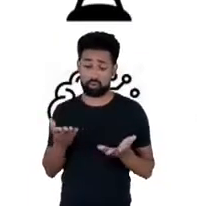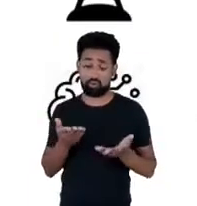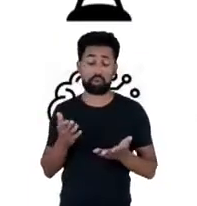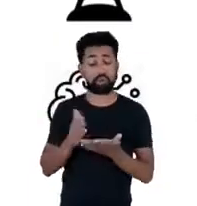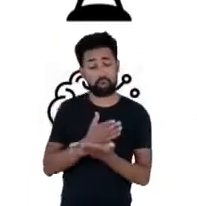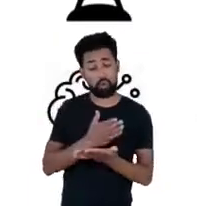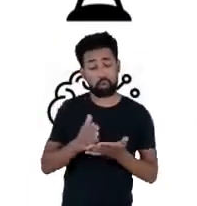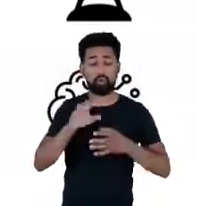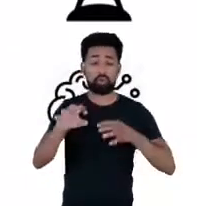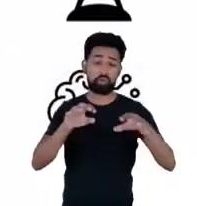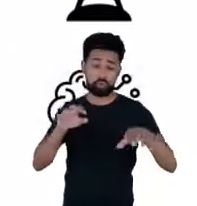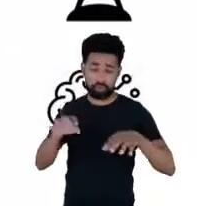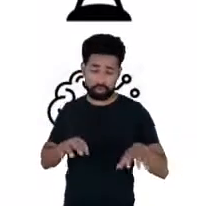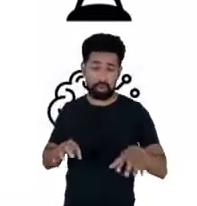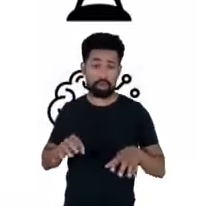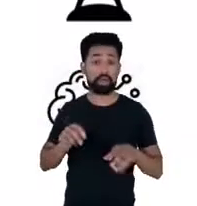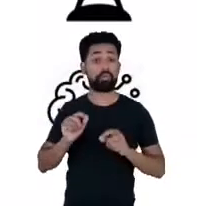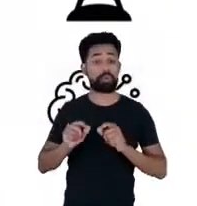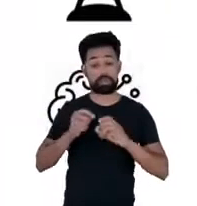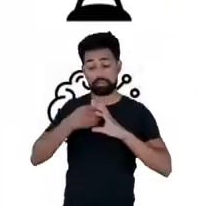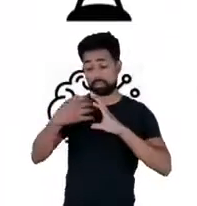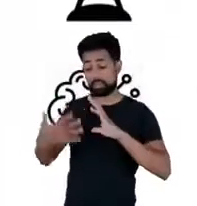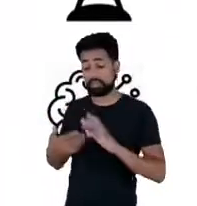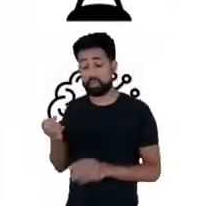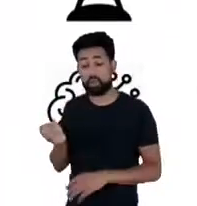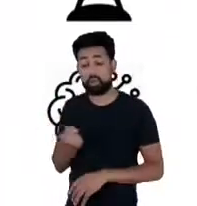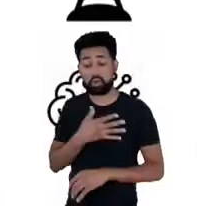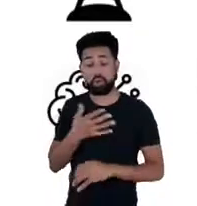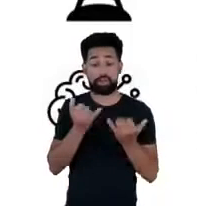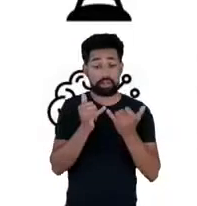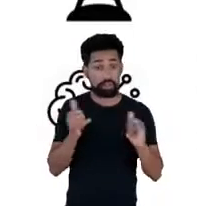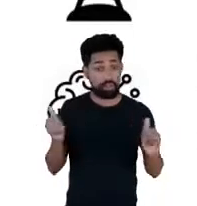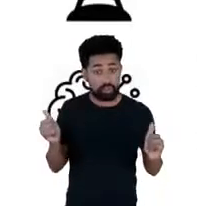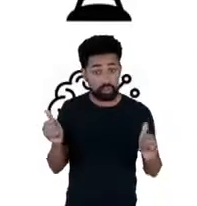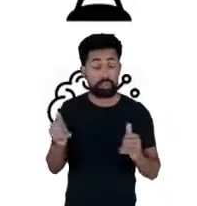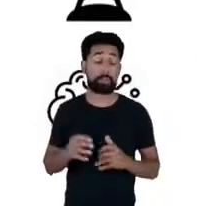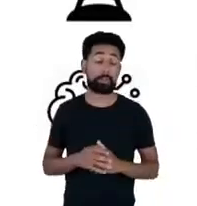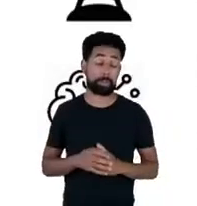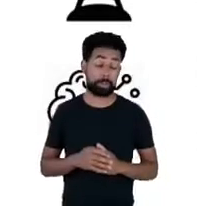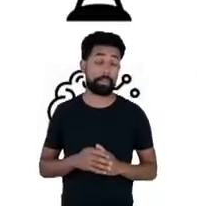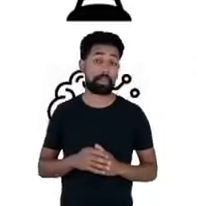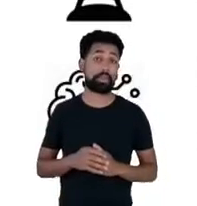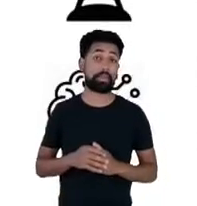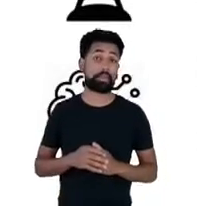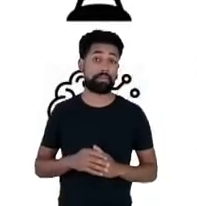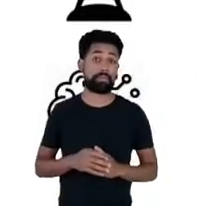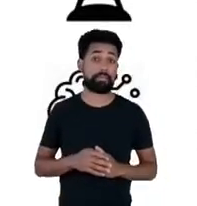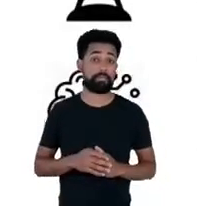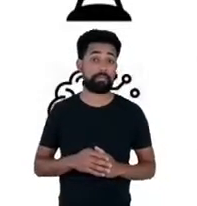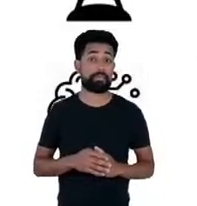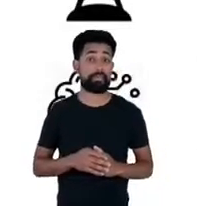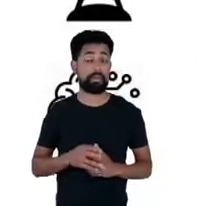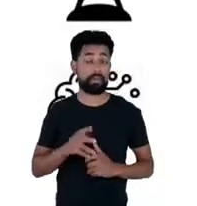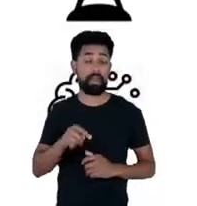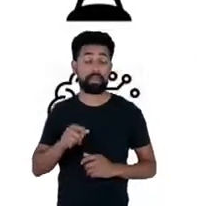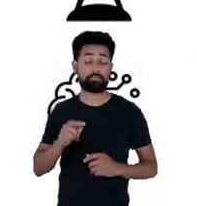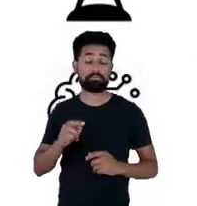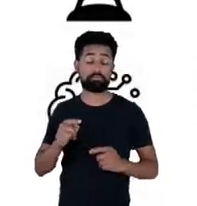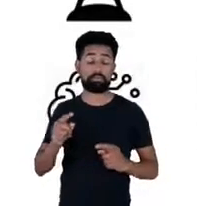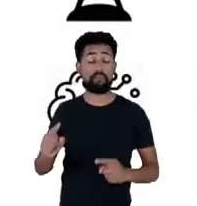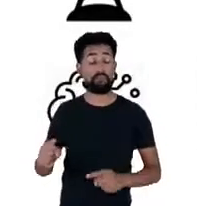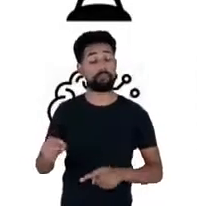diferente. As características da nova energia posam desafios assustadores para